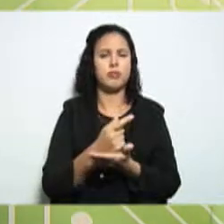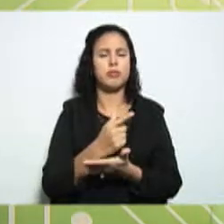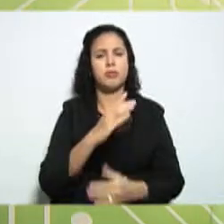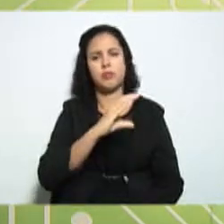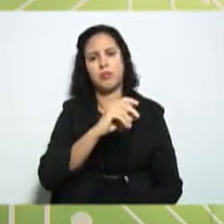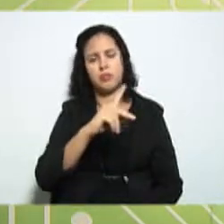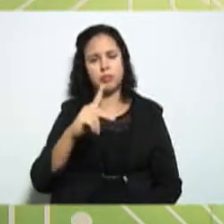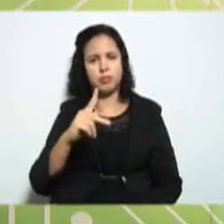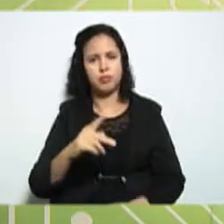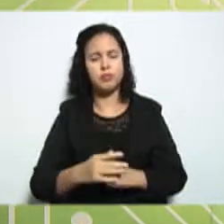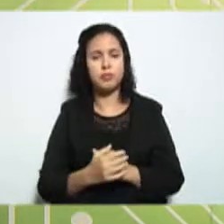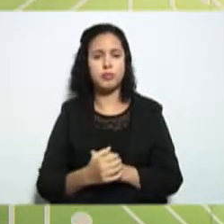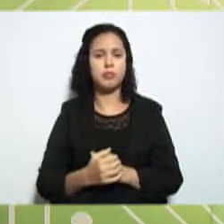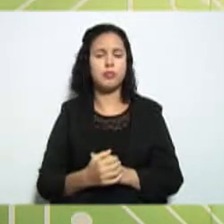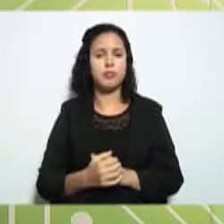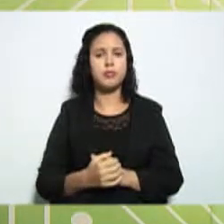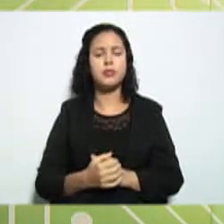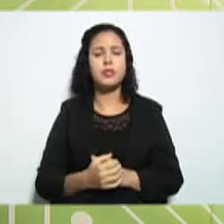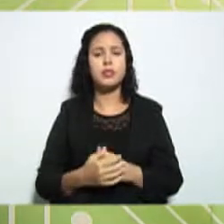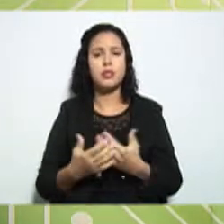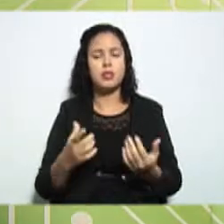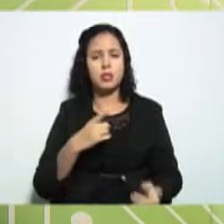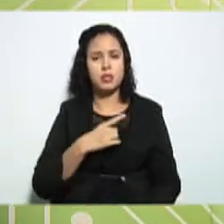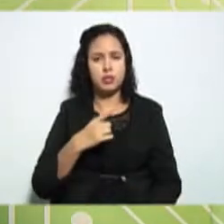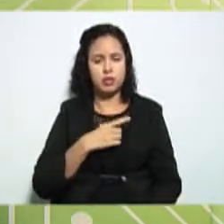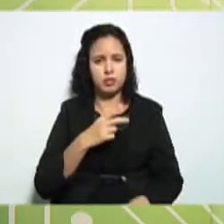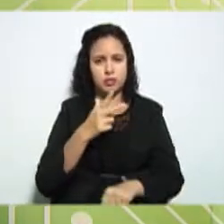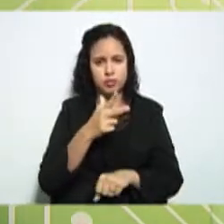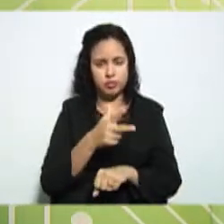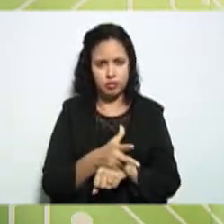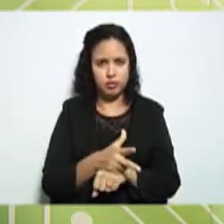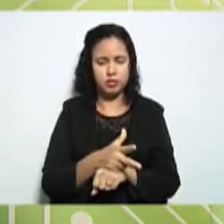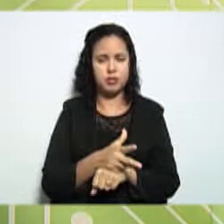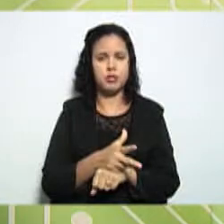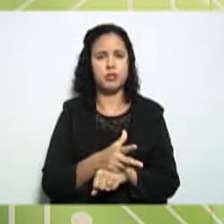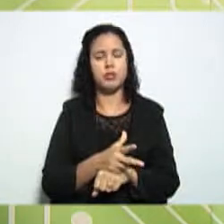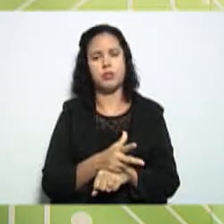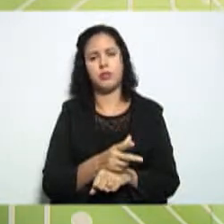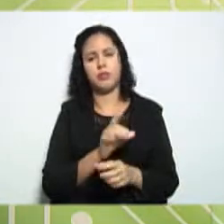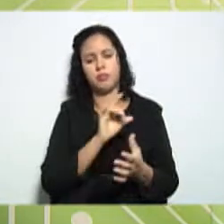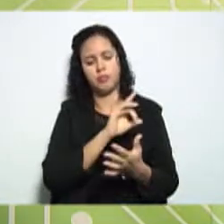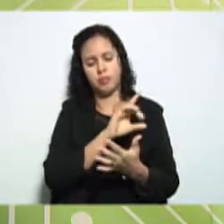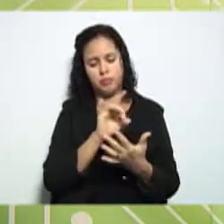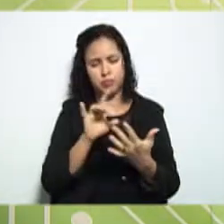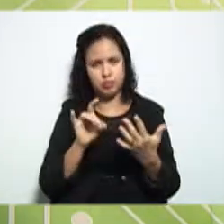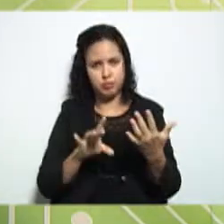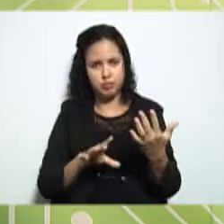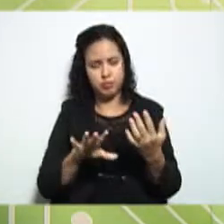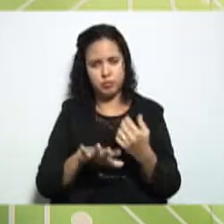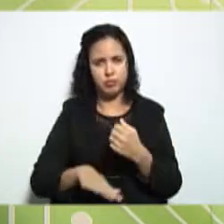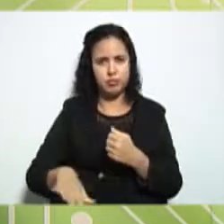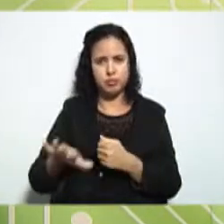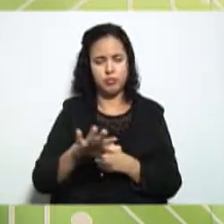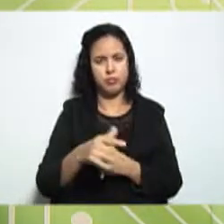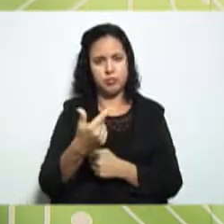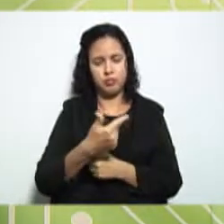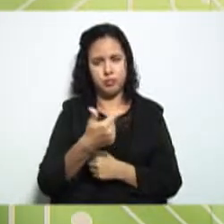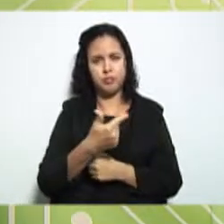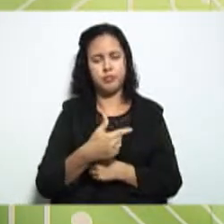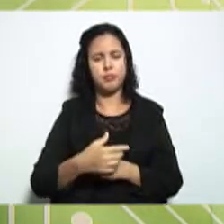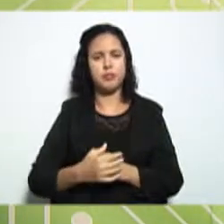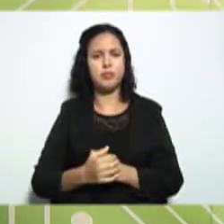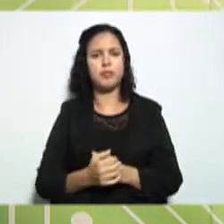você tenha gostado do nosso material que a gente preparou, esse vídeo externo, que a gente tentou preparar um para cada um dos ramos. Vamos ao segundo vídeo da aula de